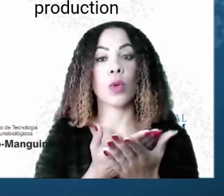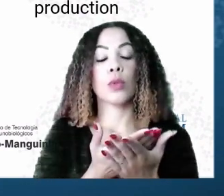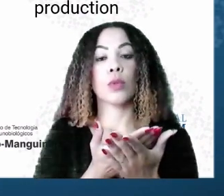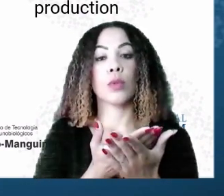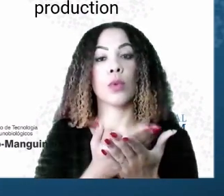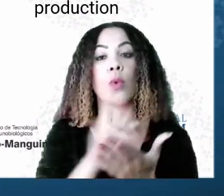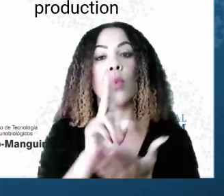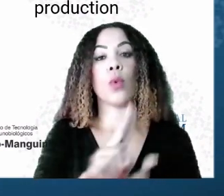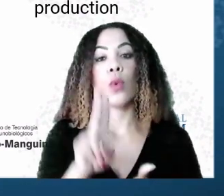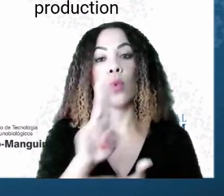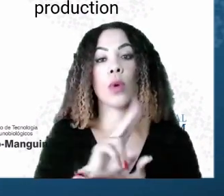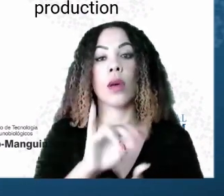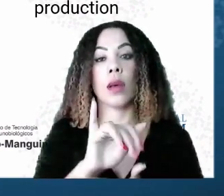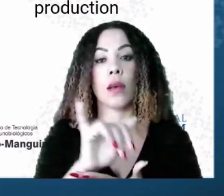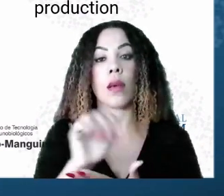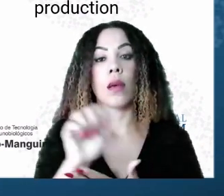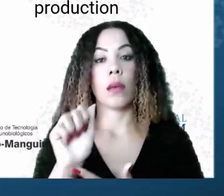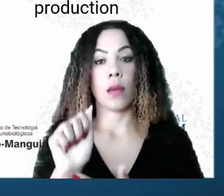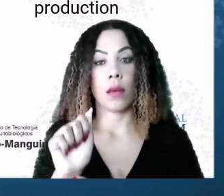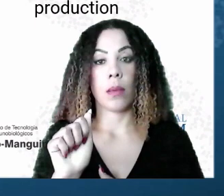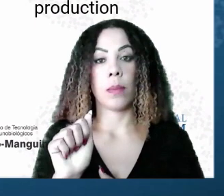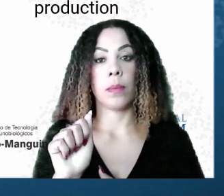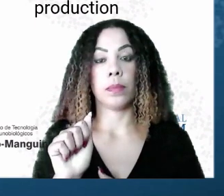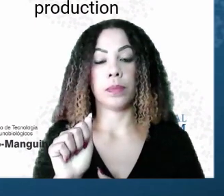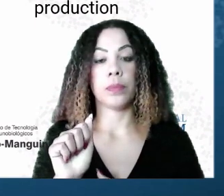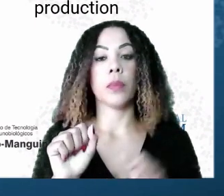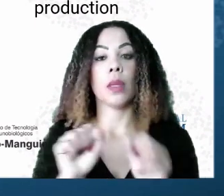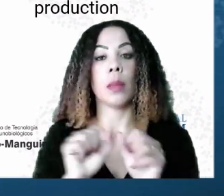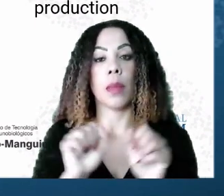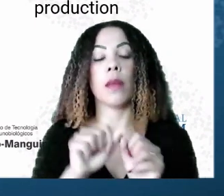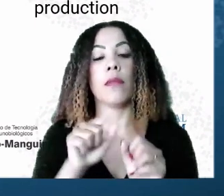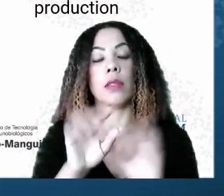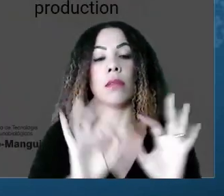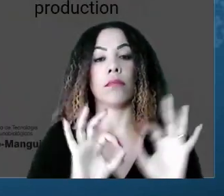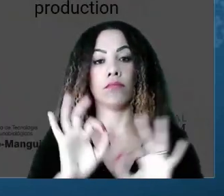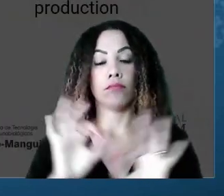utilizando inteligência artificial para fazer esse design.